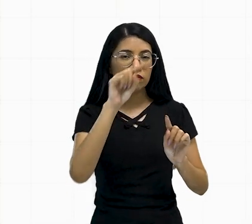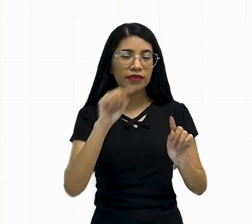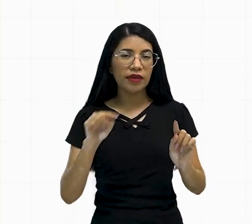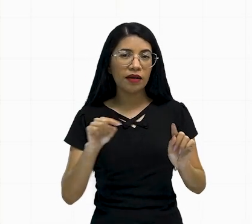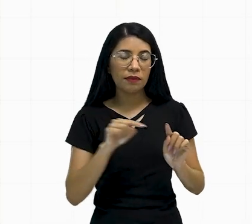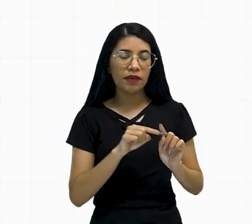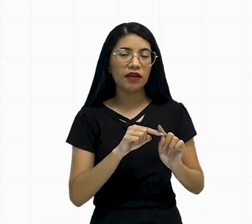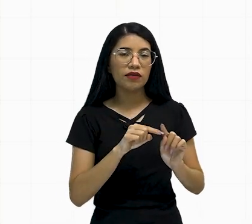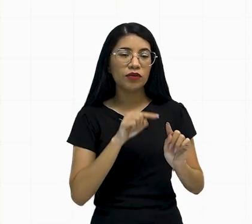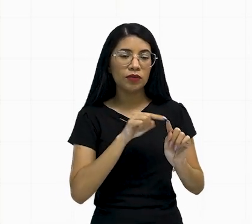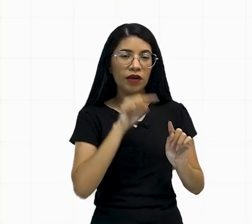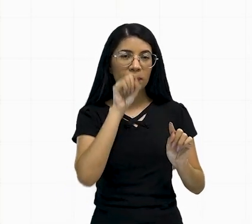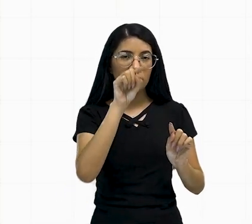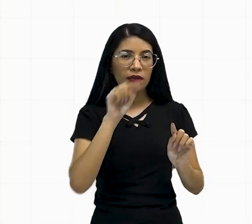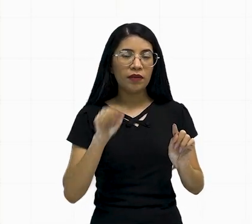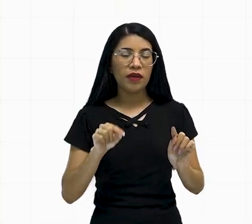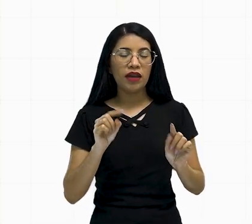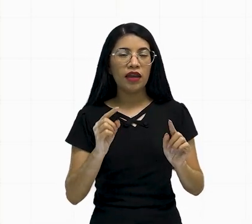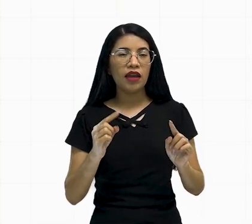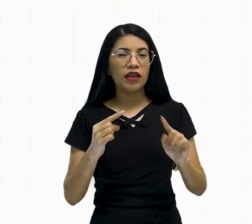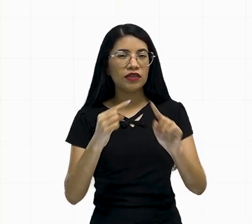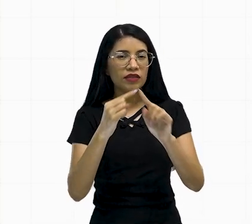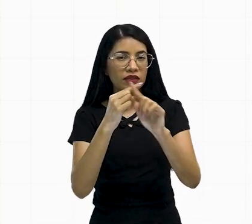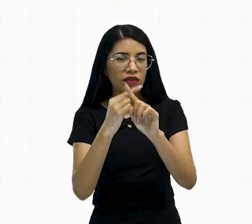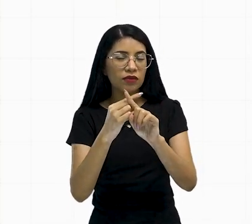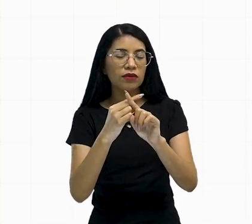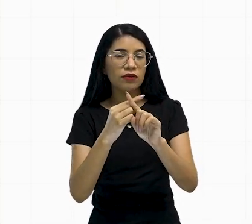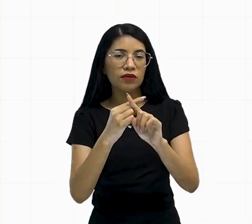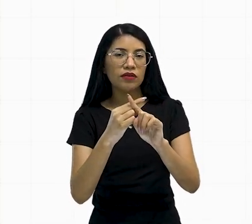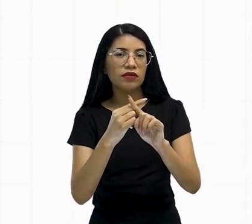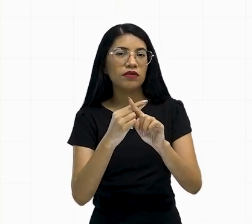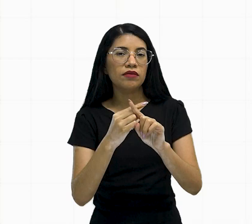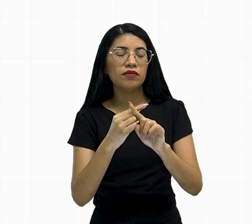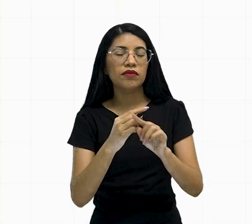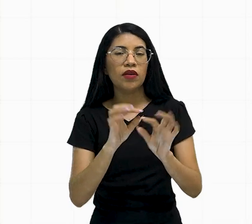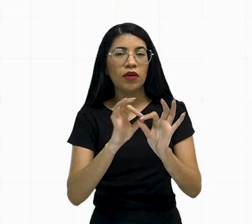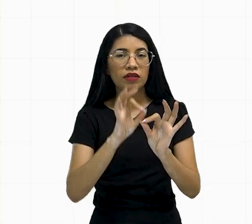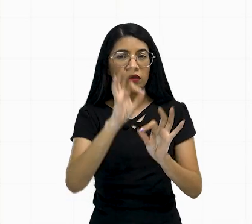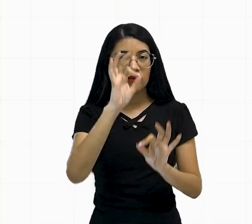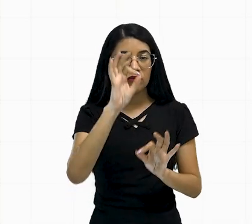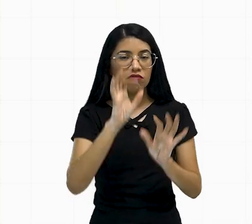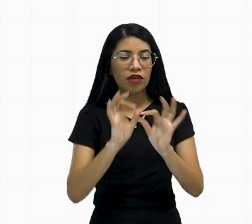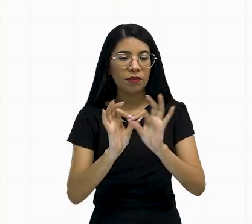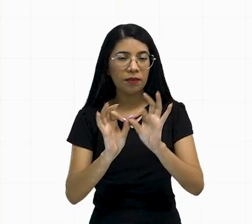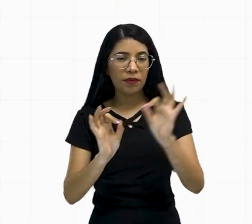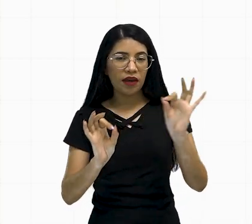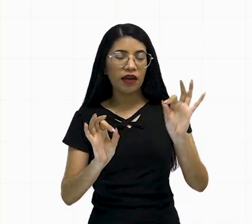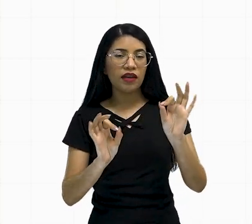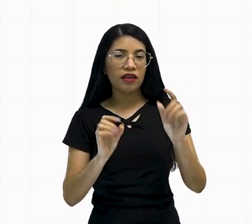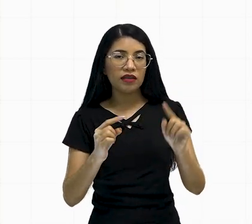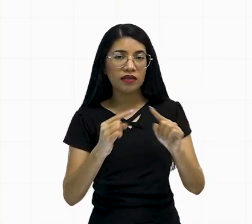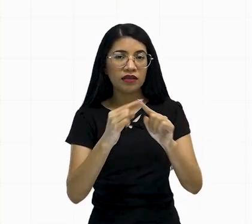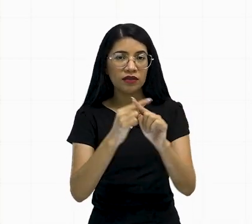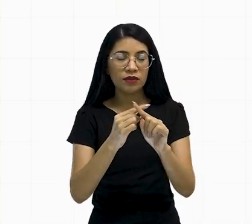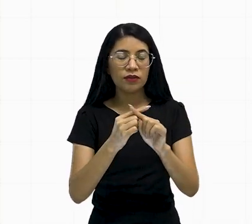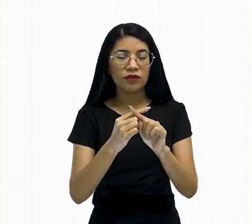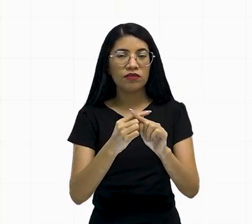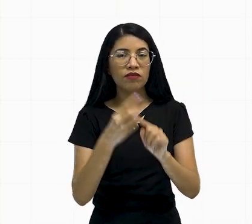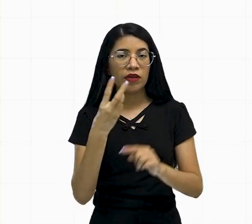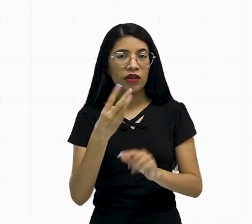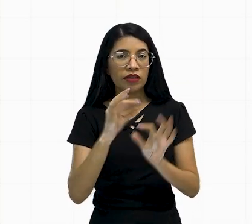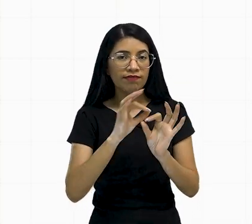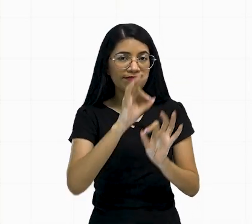seja, é o ponto de encontro entre todas as alturas desse triângulo, todas as 3,